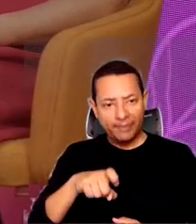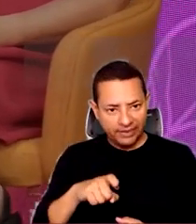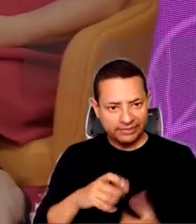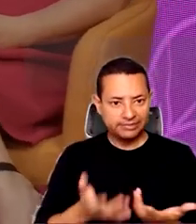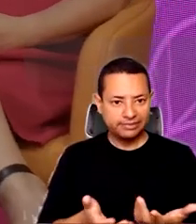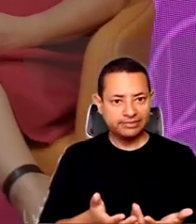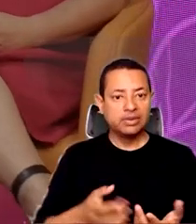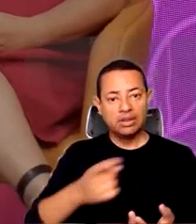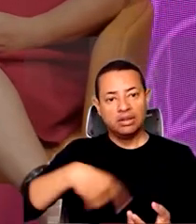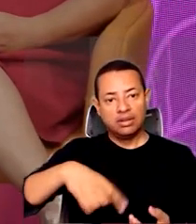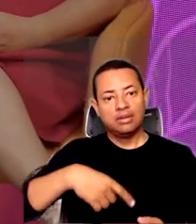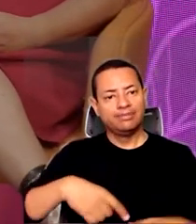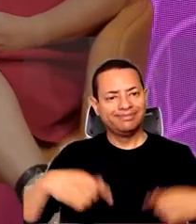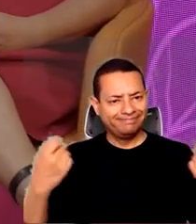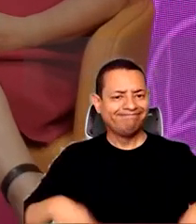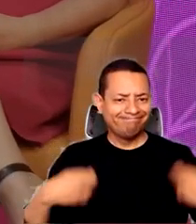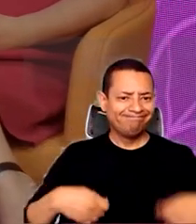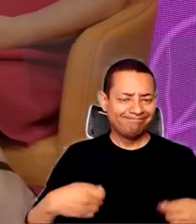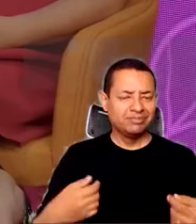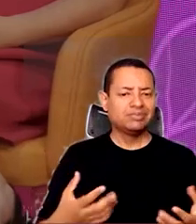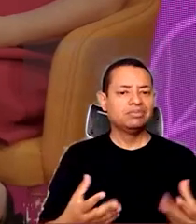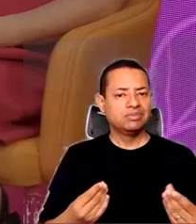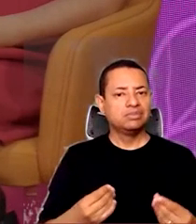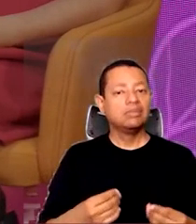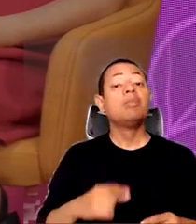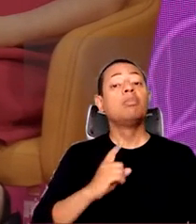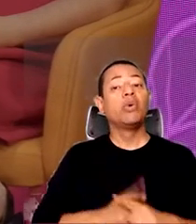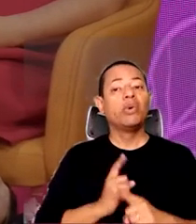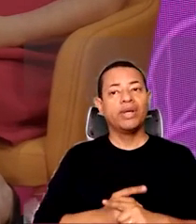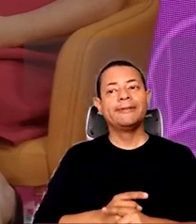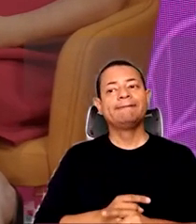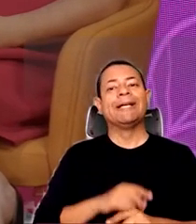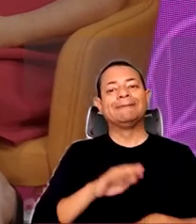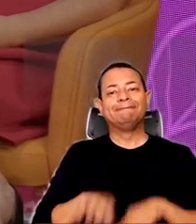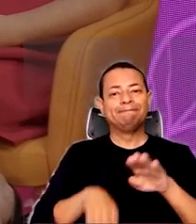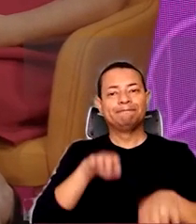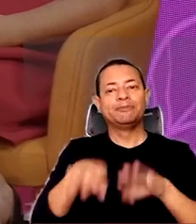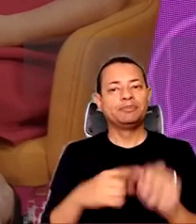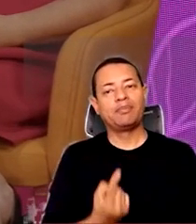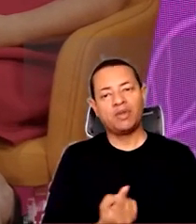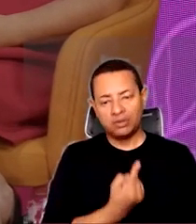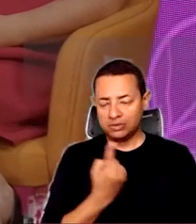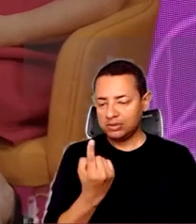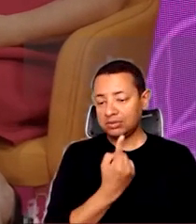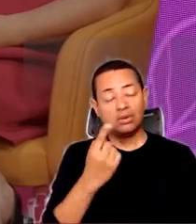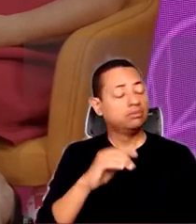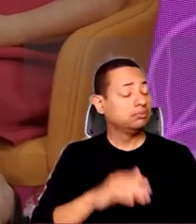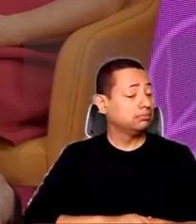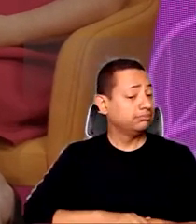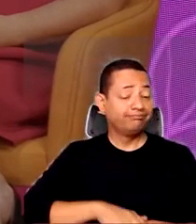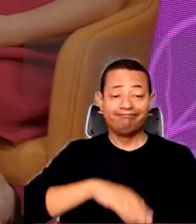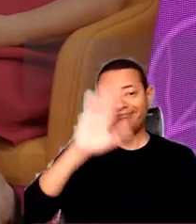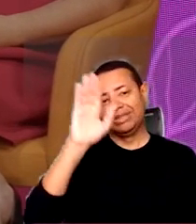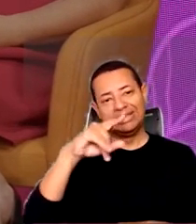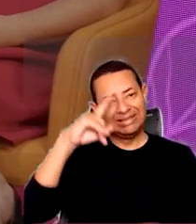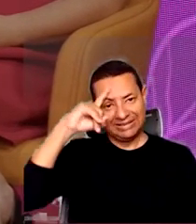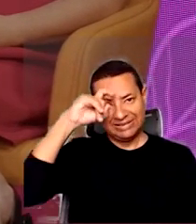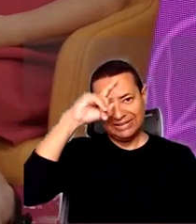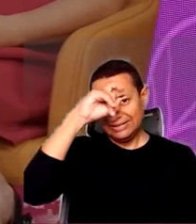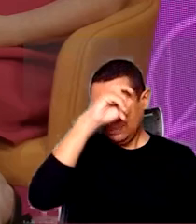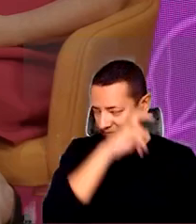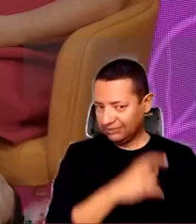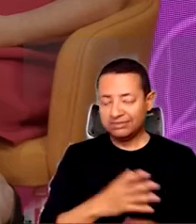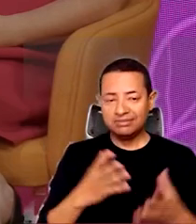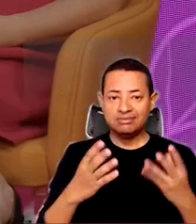eh a gente precisa muito porque a jornada é Solitária é muito solitária e é muito